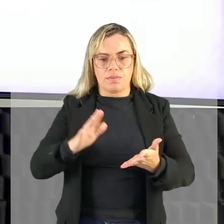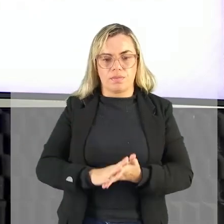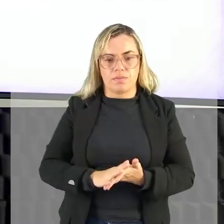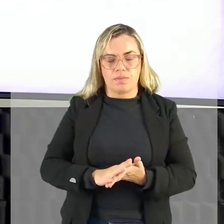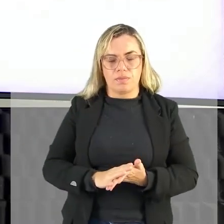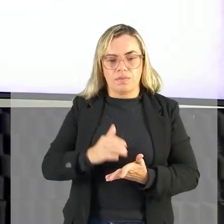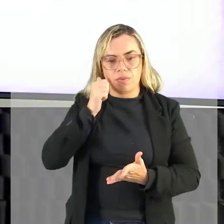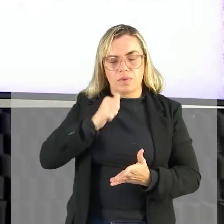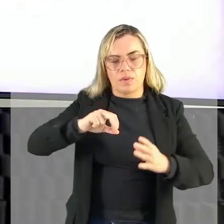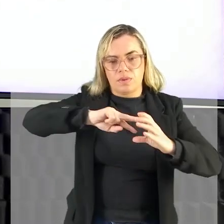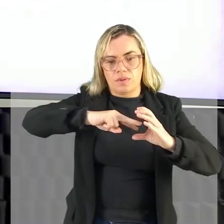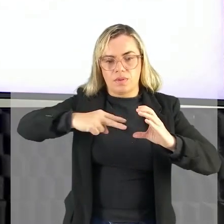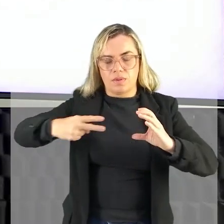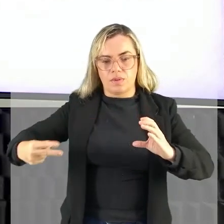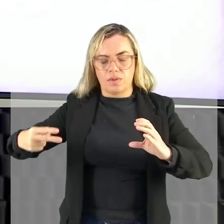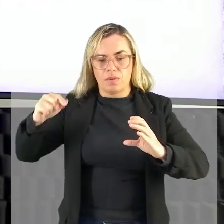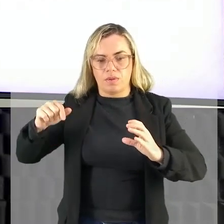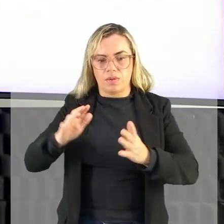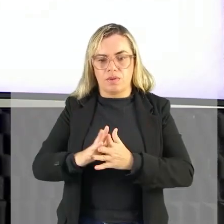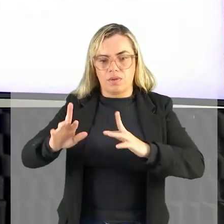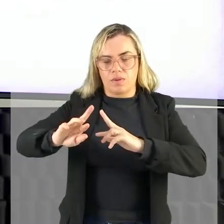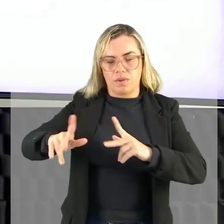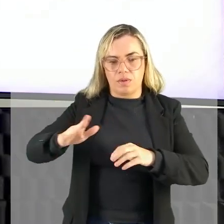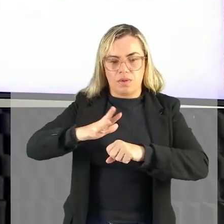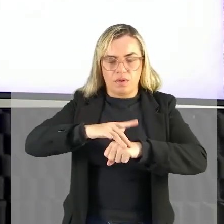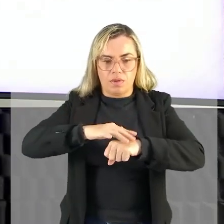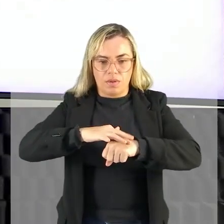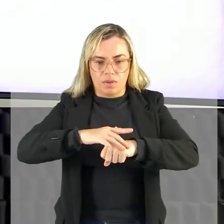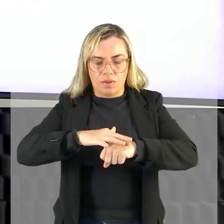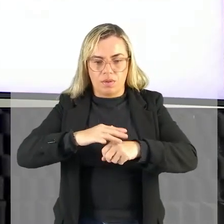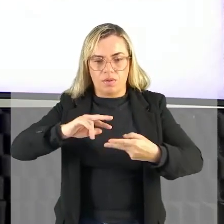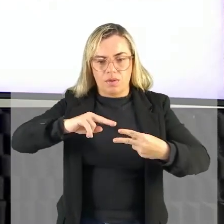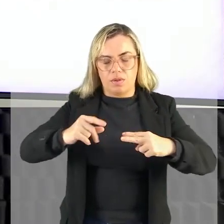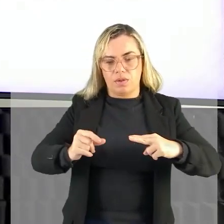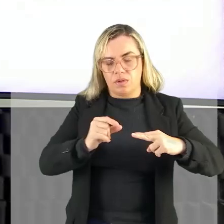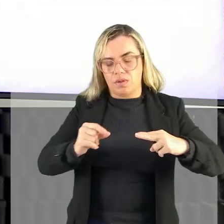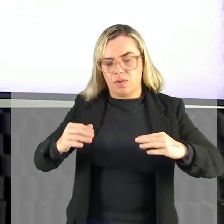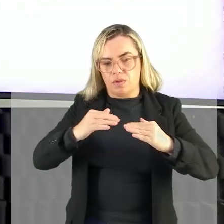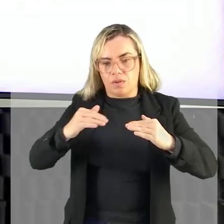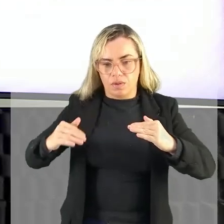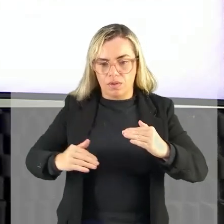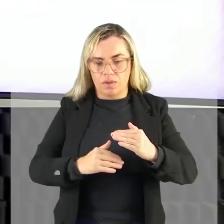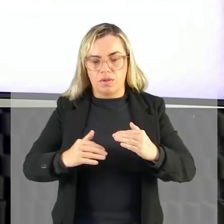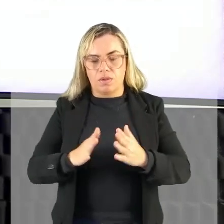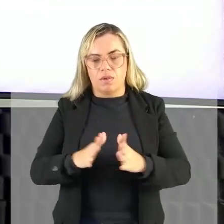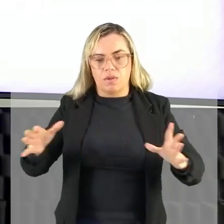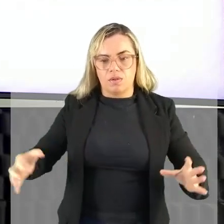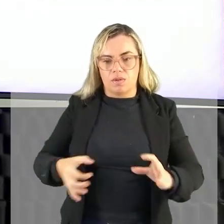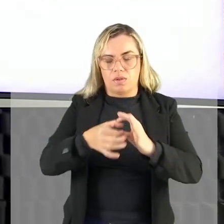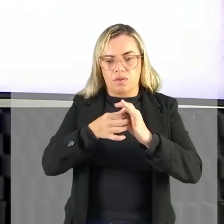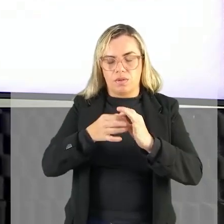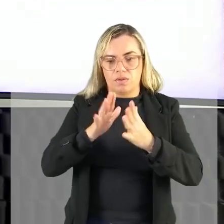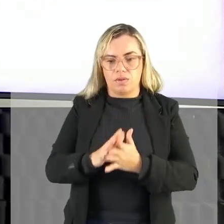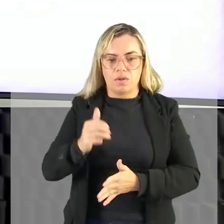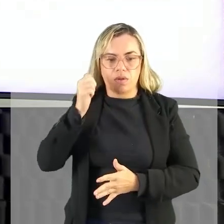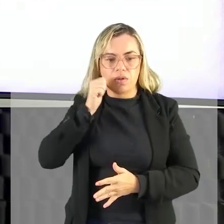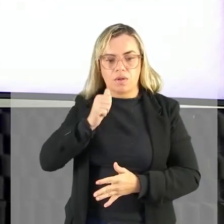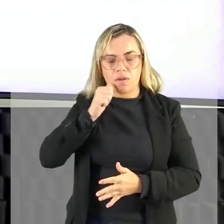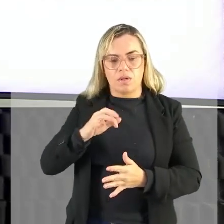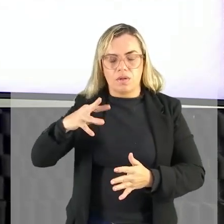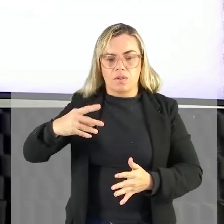Entre mulheres heterozigotas para doenças determinadas por genes recessivos ligadas ao